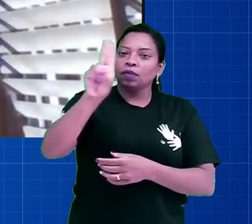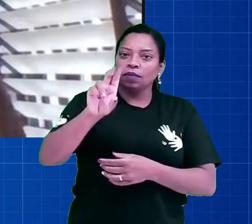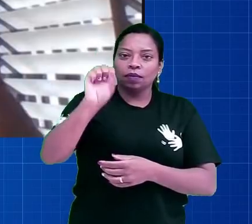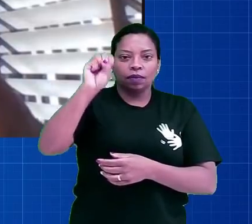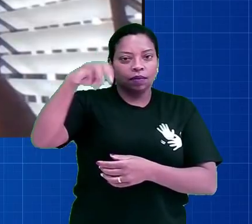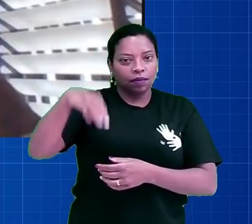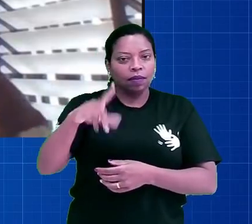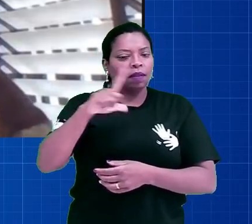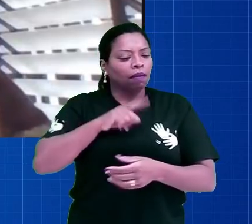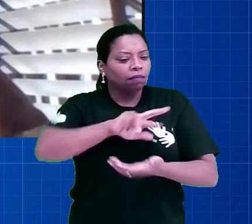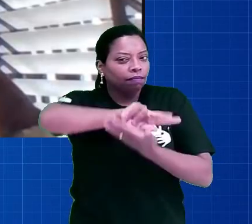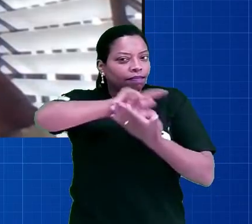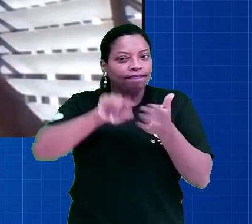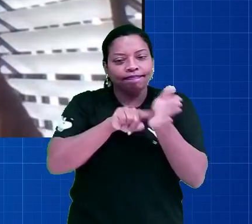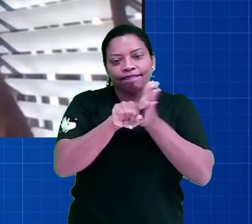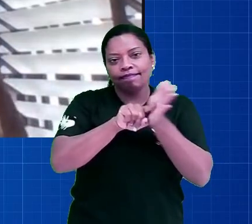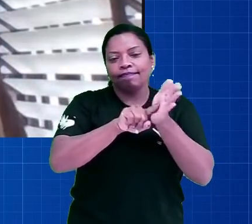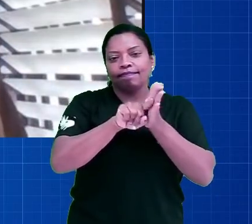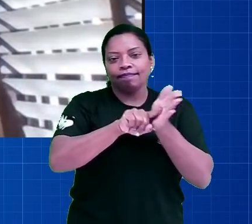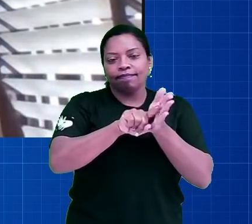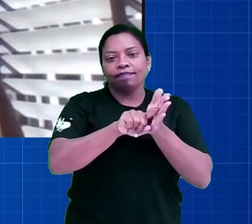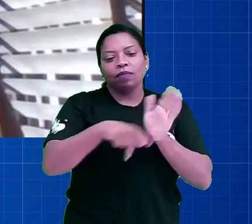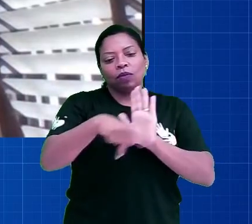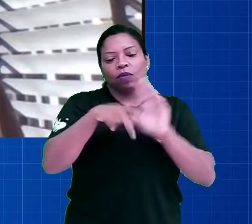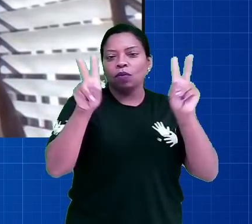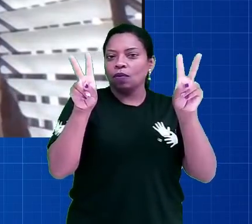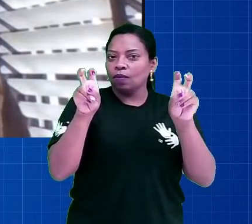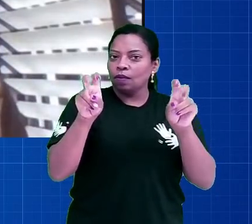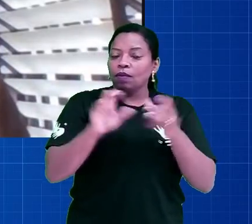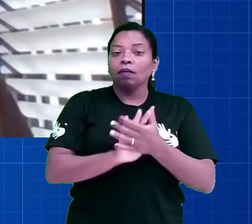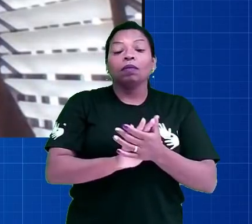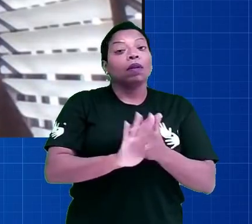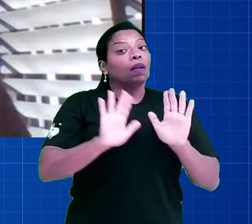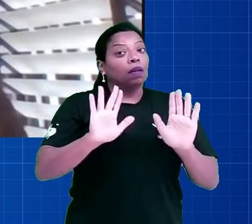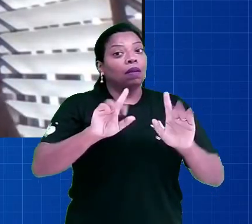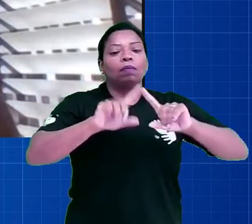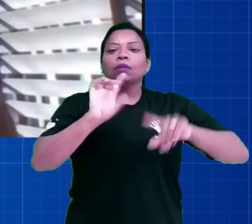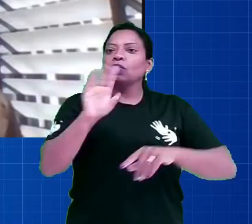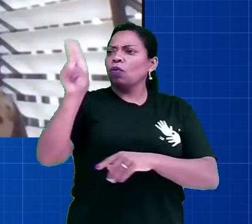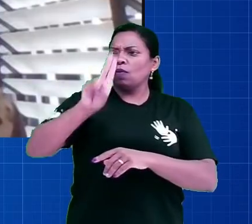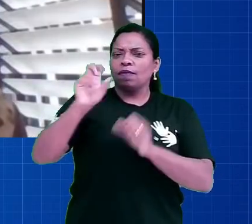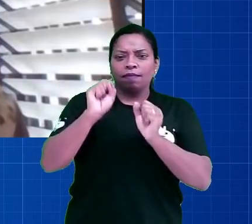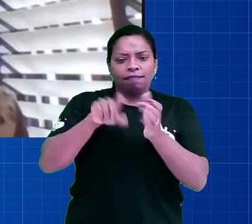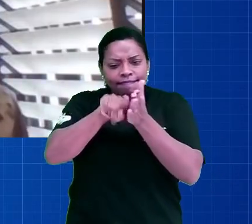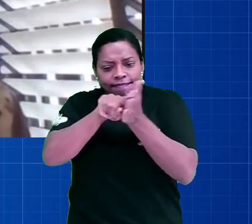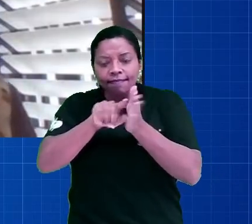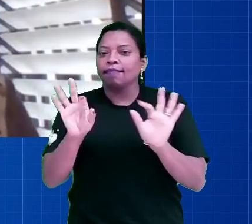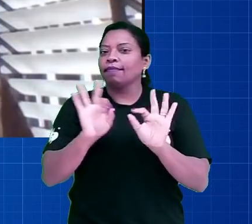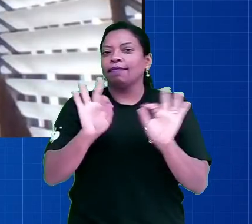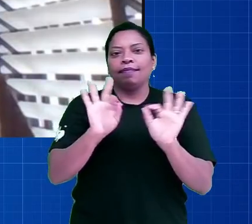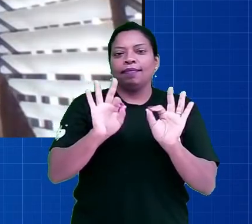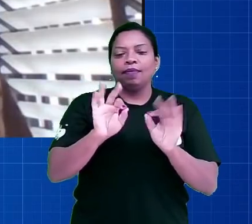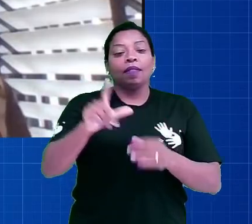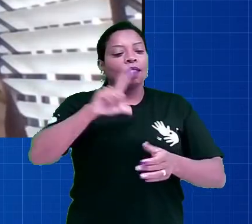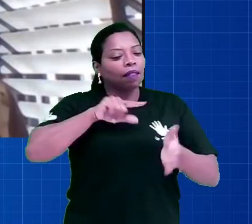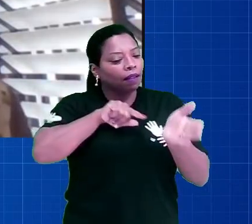por conta da própria Universidade Federal de Santa Maria. Nós temos muitos pesquisadores nessa área. Então, isso não significa dizer que tem que vir das universidades, em hipótese